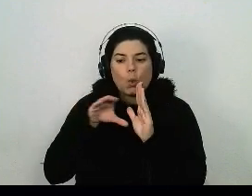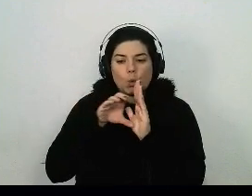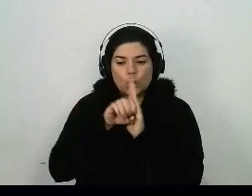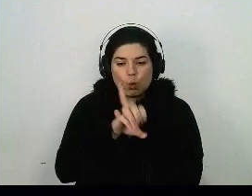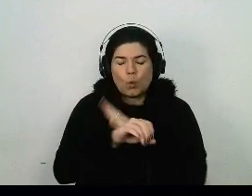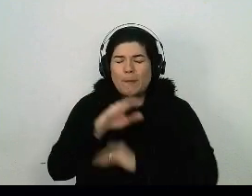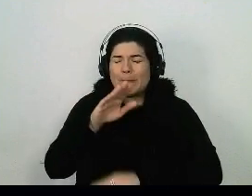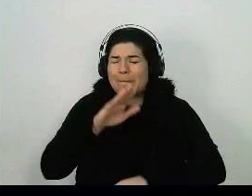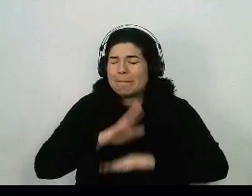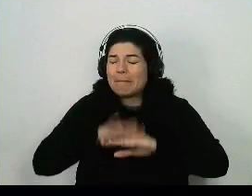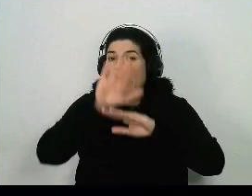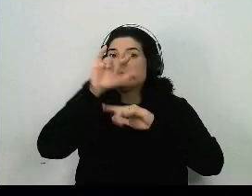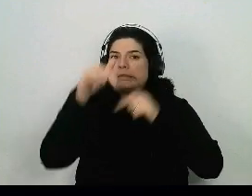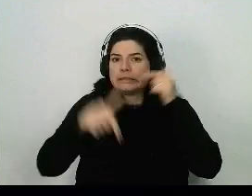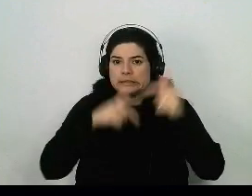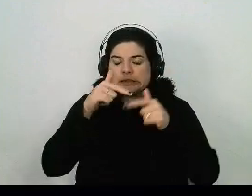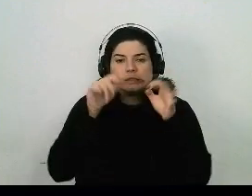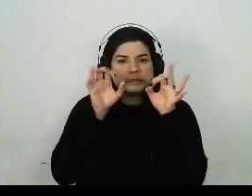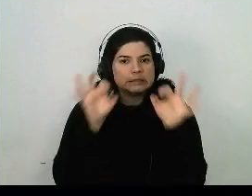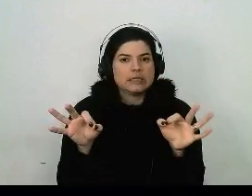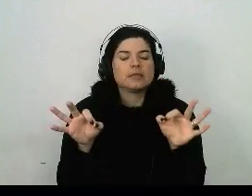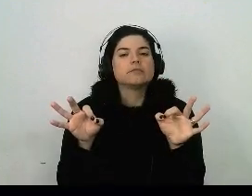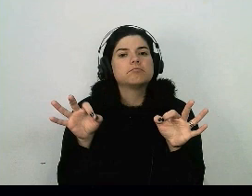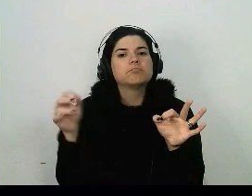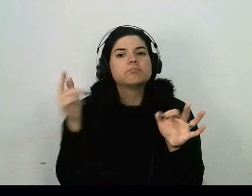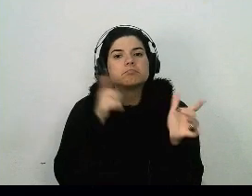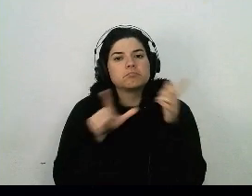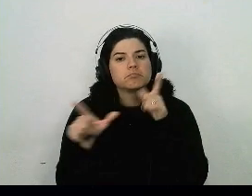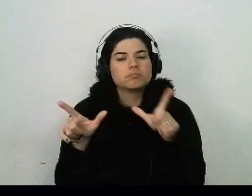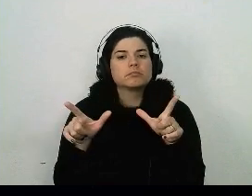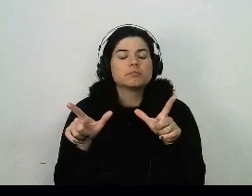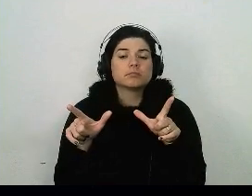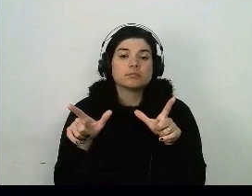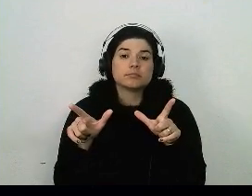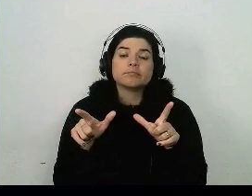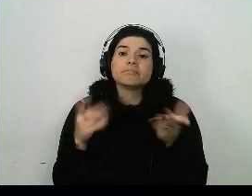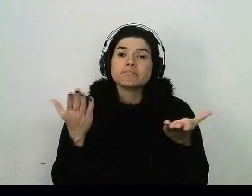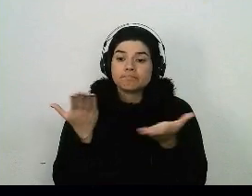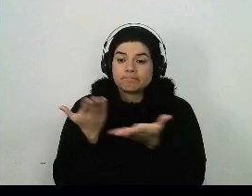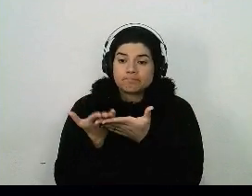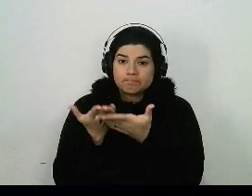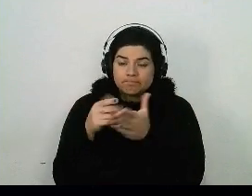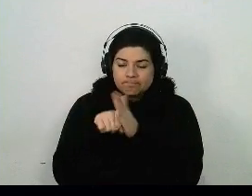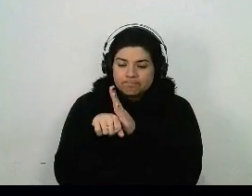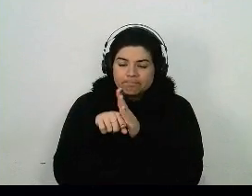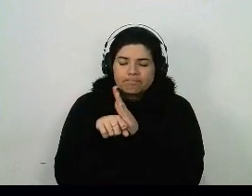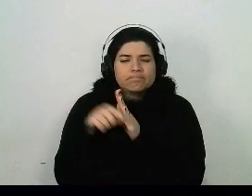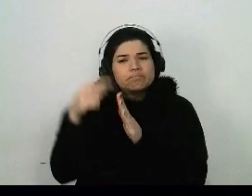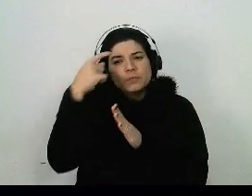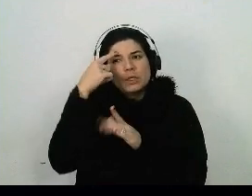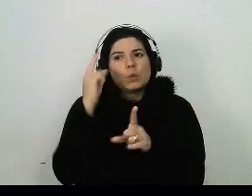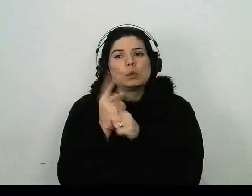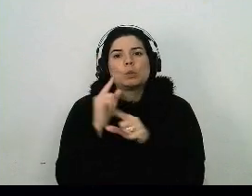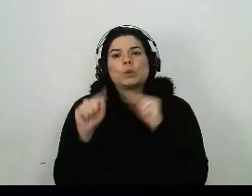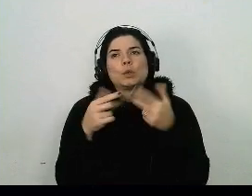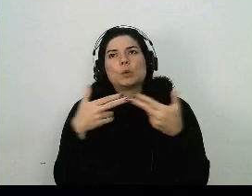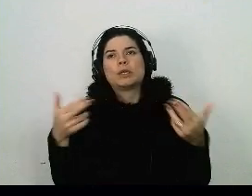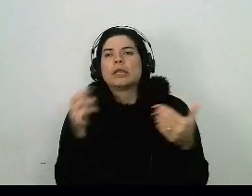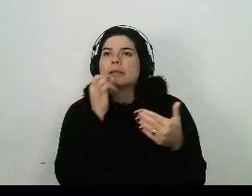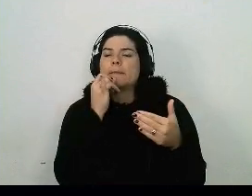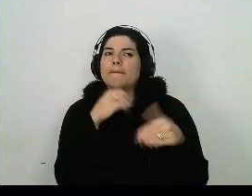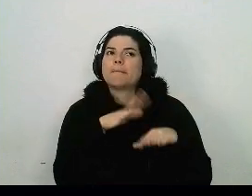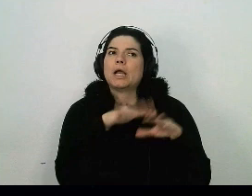que eram mais eficientes E aí quando o pessoal foi fazer esse estudo eles imaginavam que eles encontrariam coisas como as equipes mais